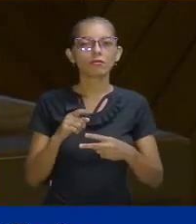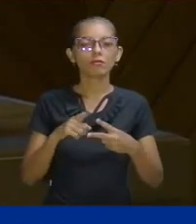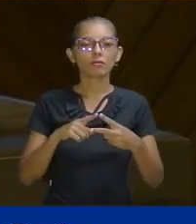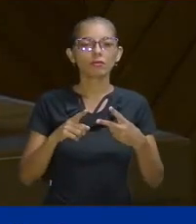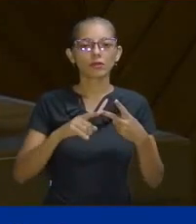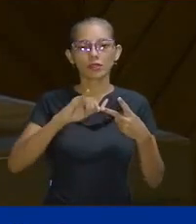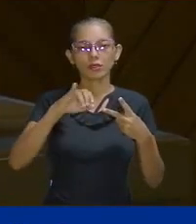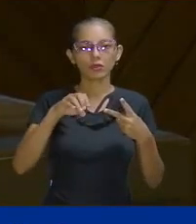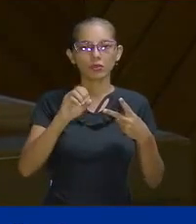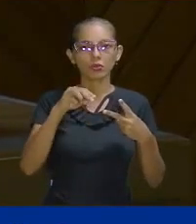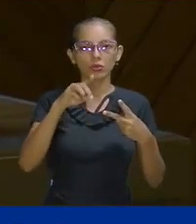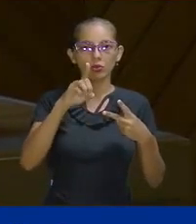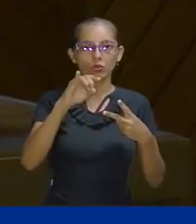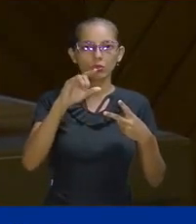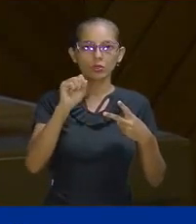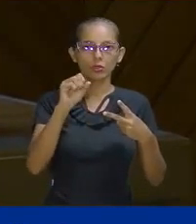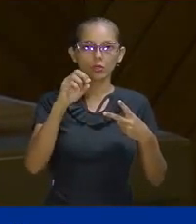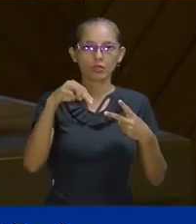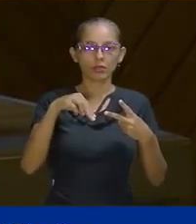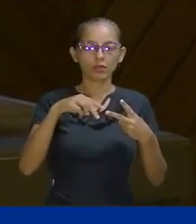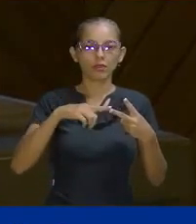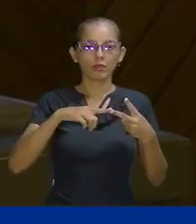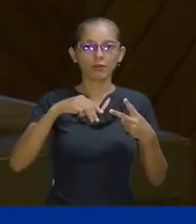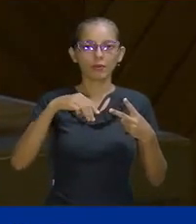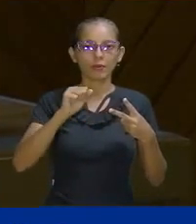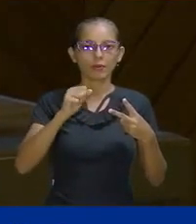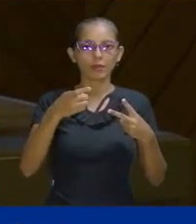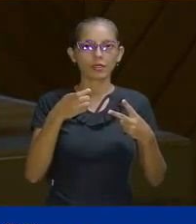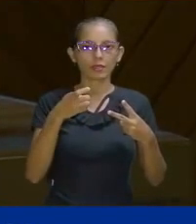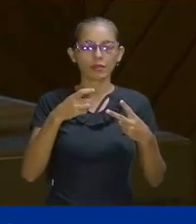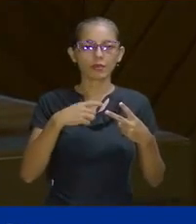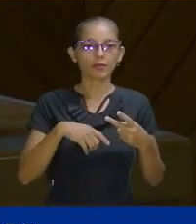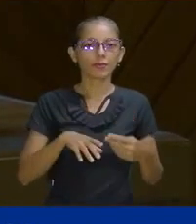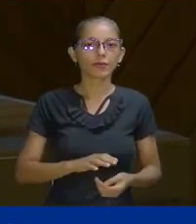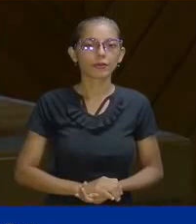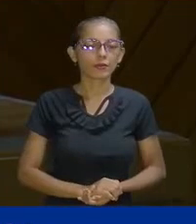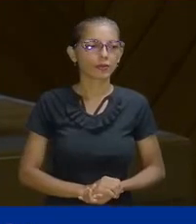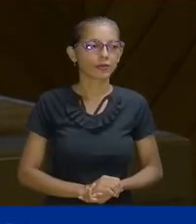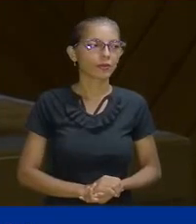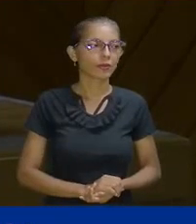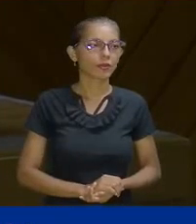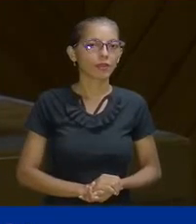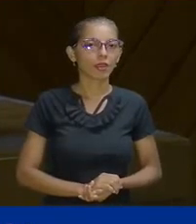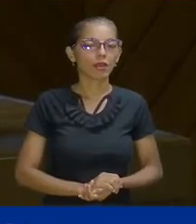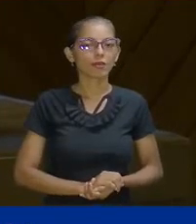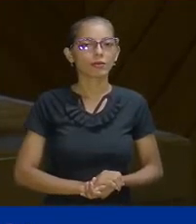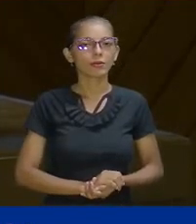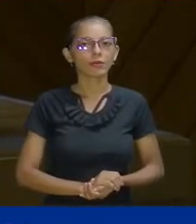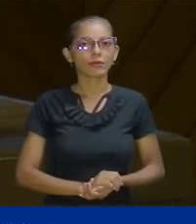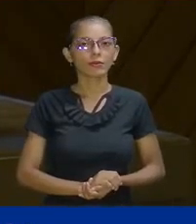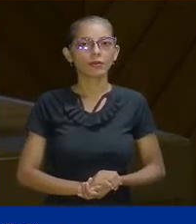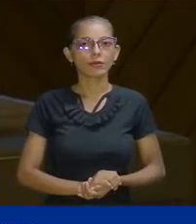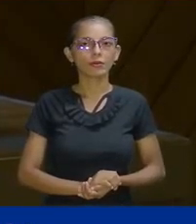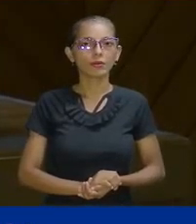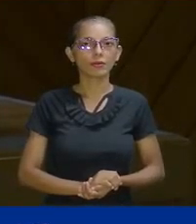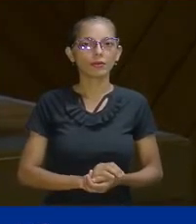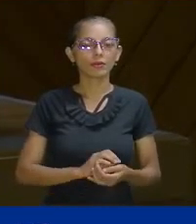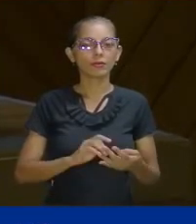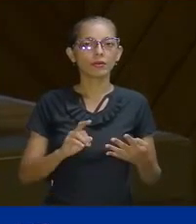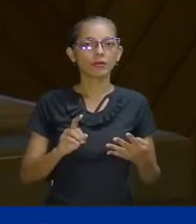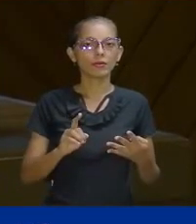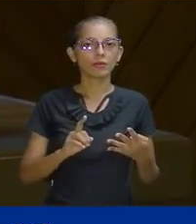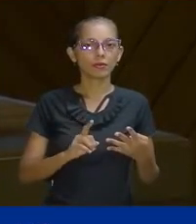Machado Andrade em face de João da Silva Costa, Zeneide da Silva Costa, Geudinei Figueira